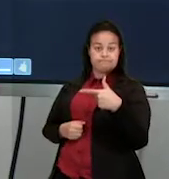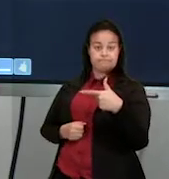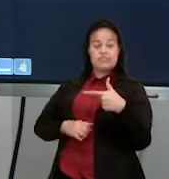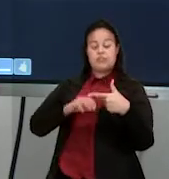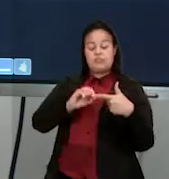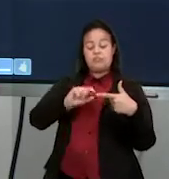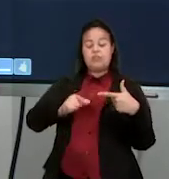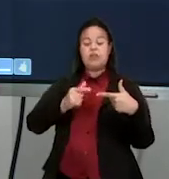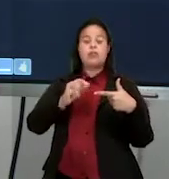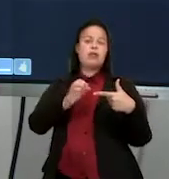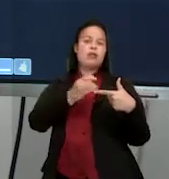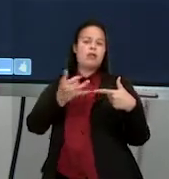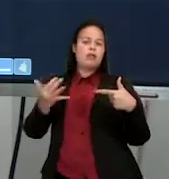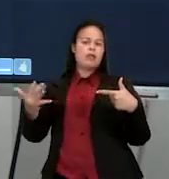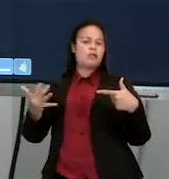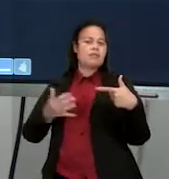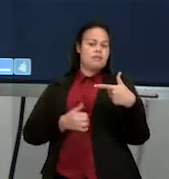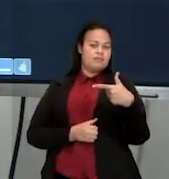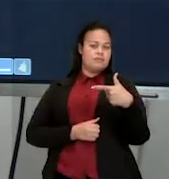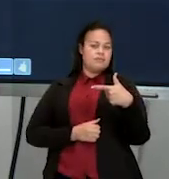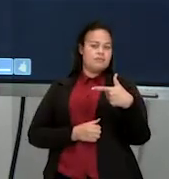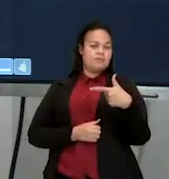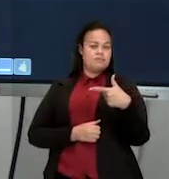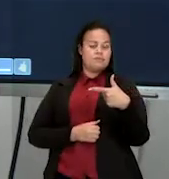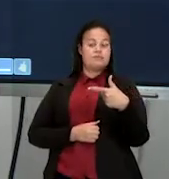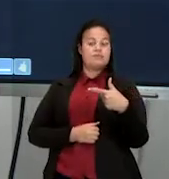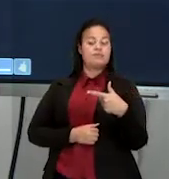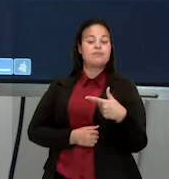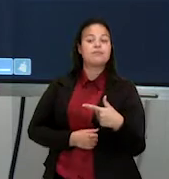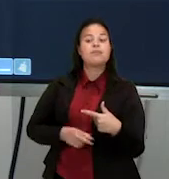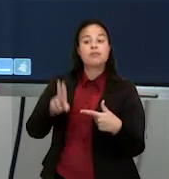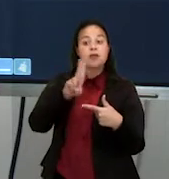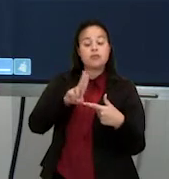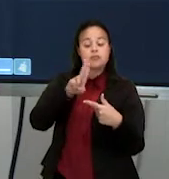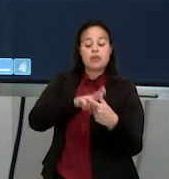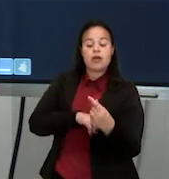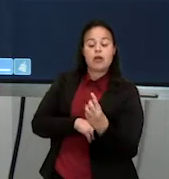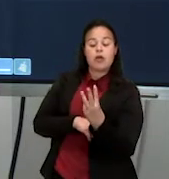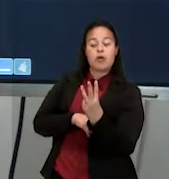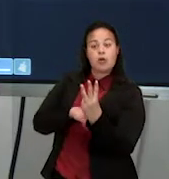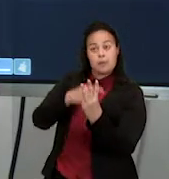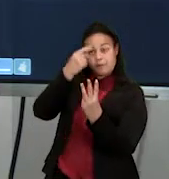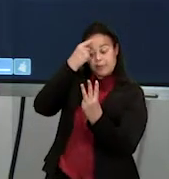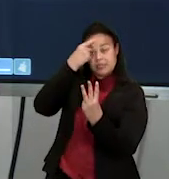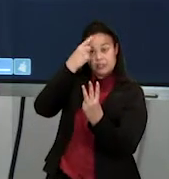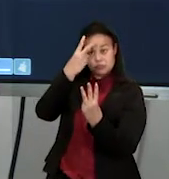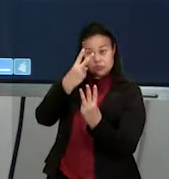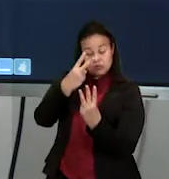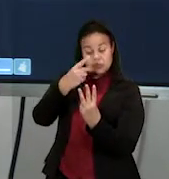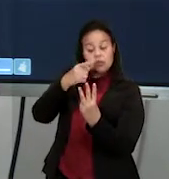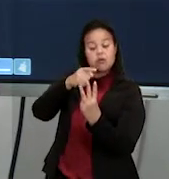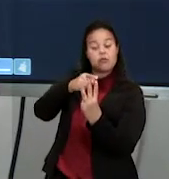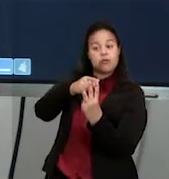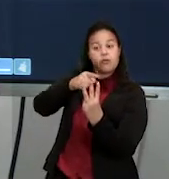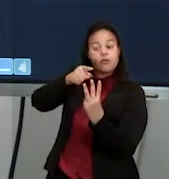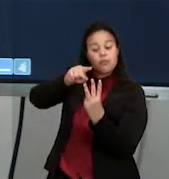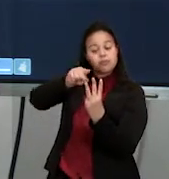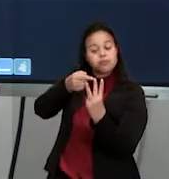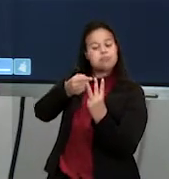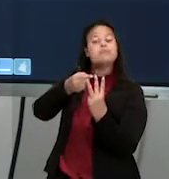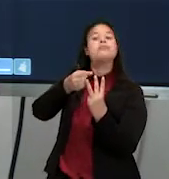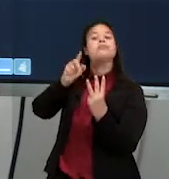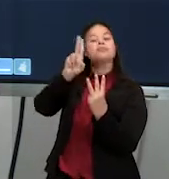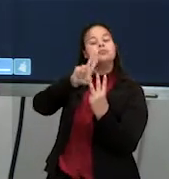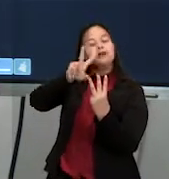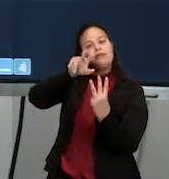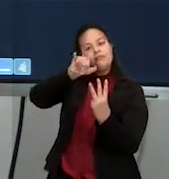esse valor. E aí, como eu disse, você vai andar 2 algarismos. Você vai pensar sempre 2, ó. 1, 2. Então você vai colocar a vírgula